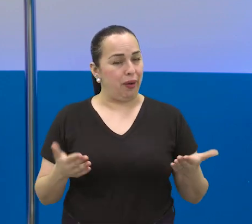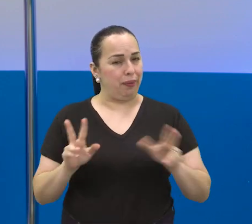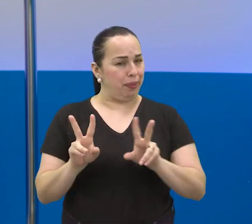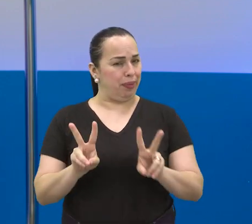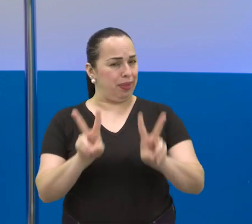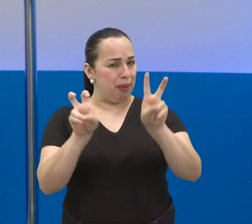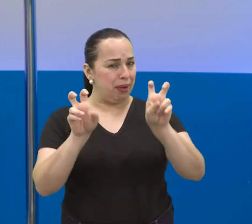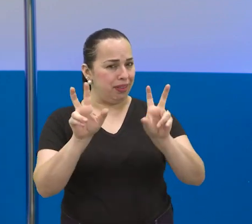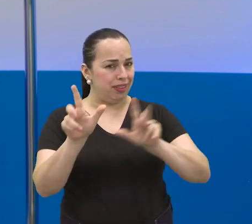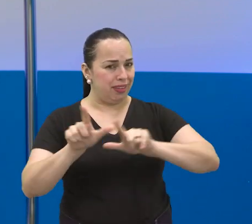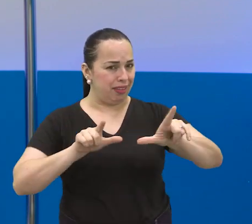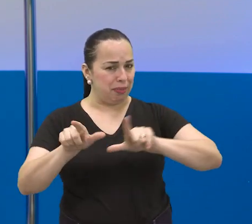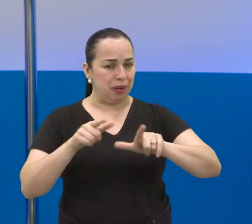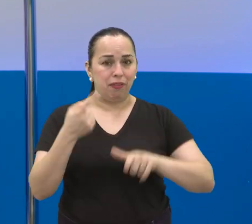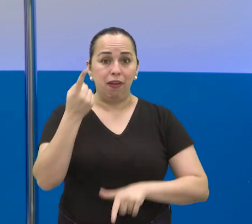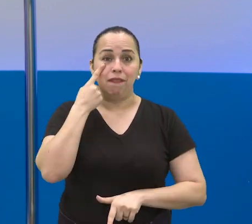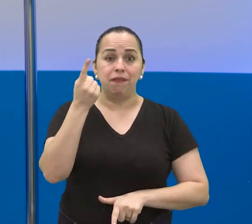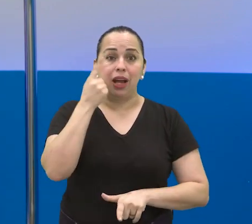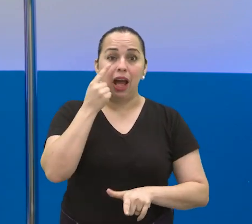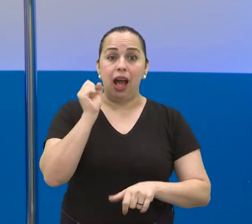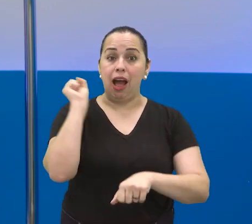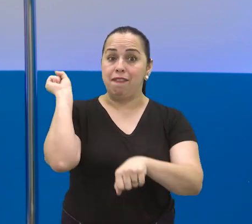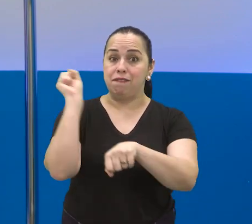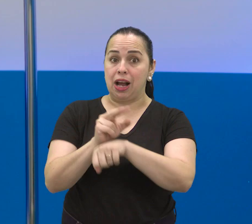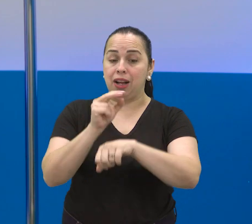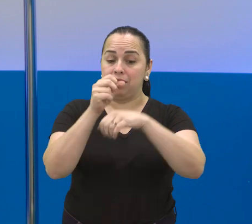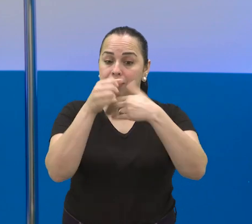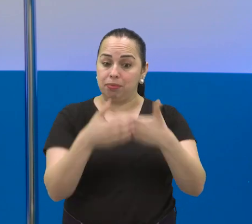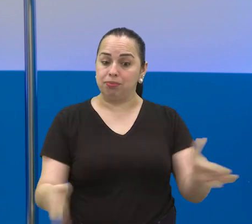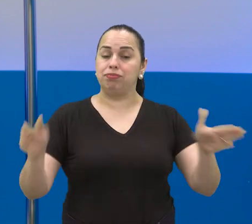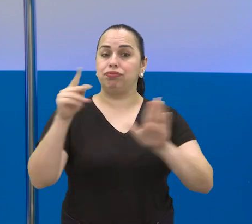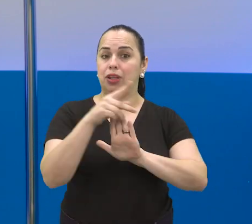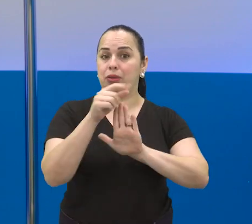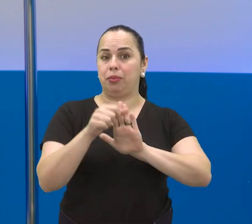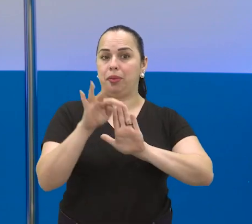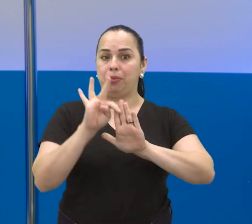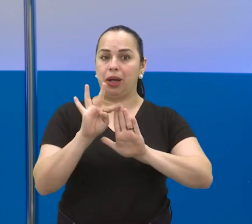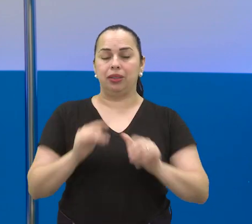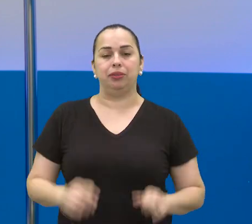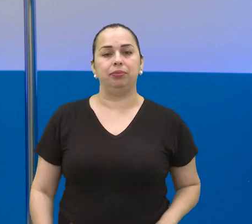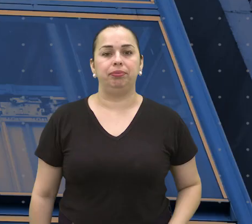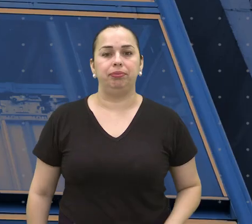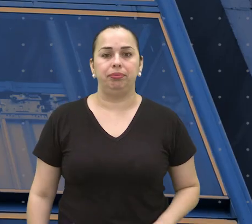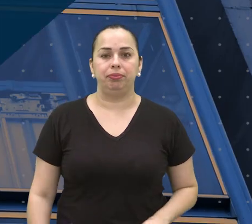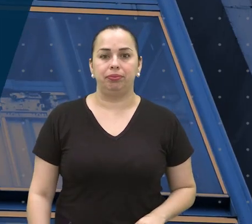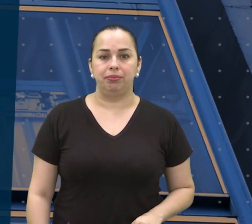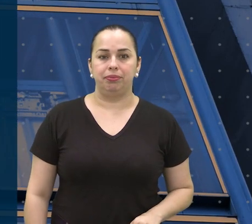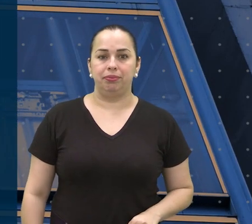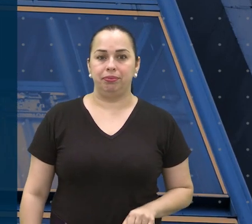E já que estamos nesse tema, a gente vê agora as vagas abertas no PAT nesta terça-feira.